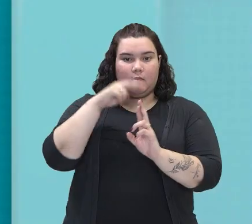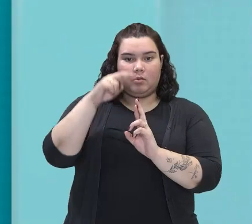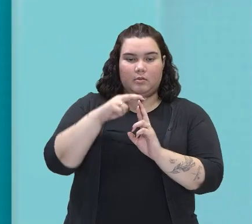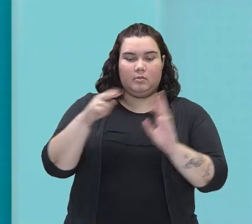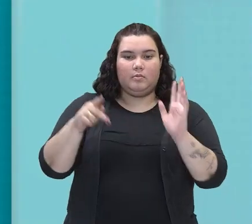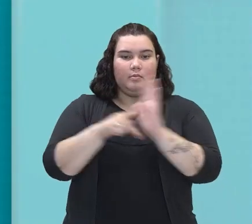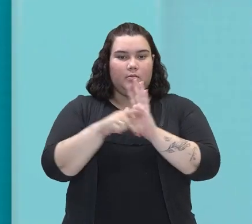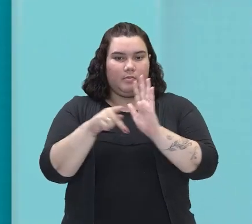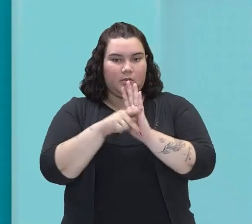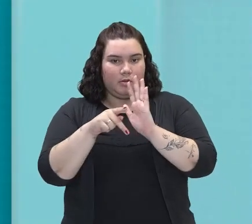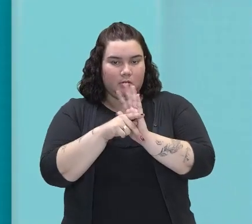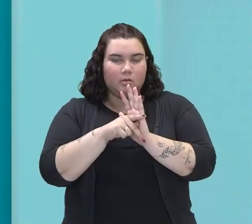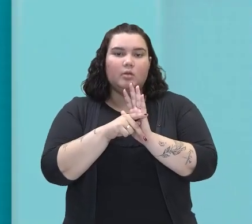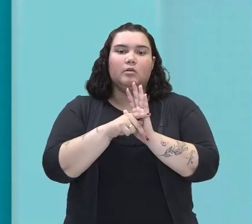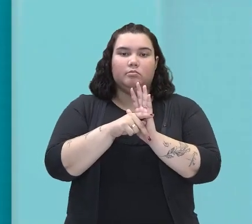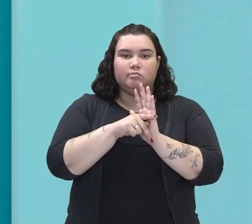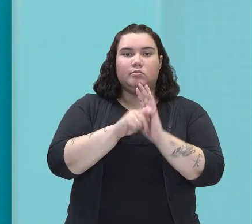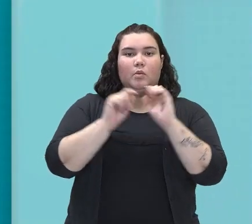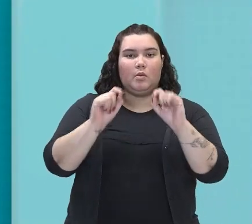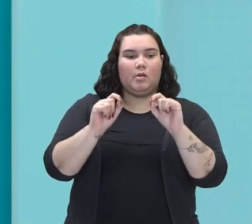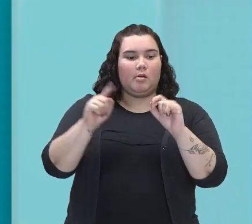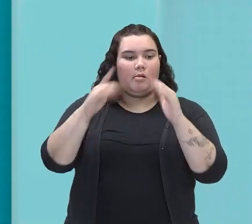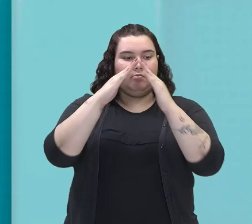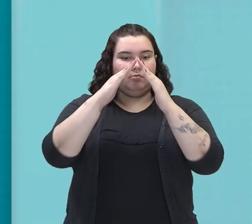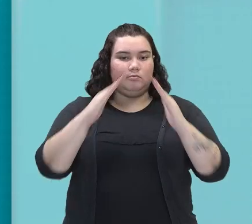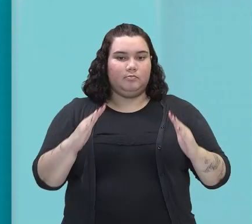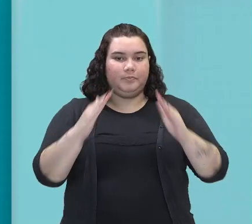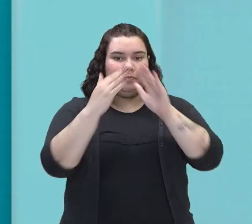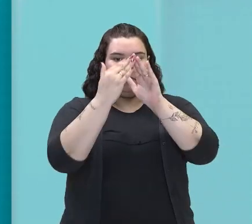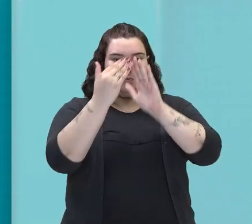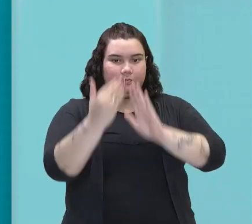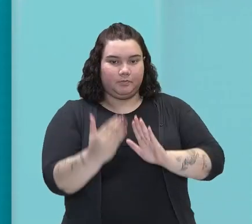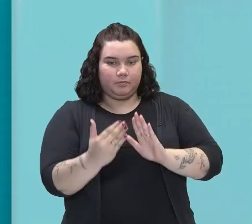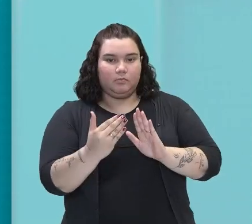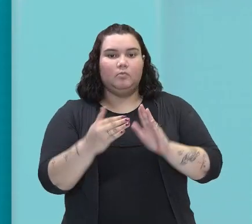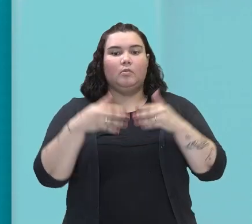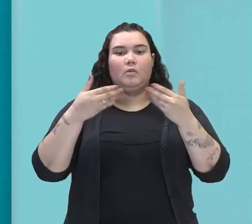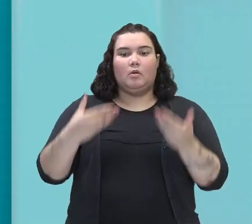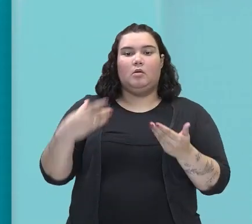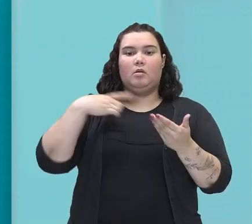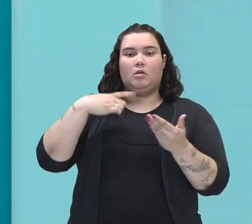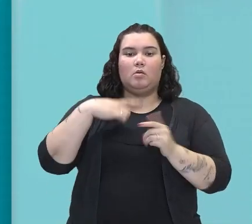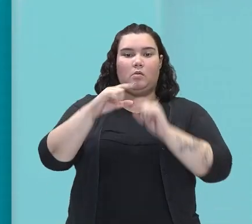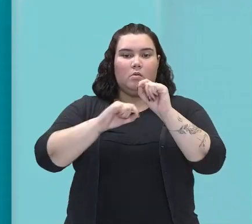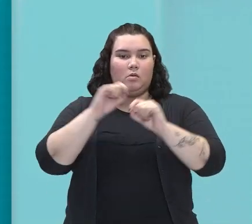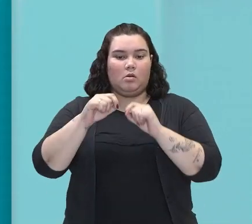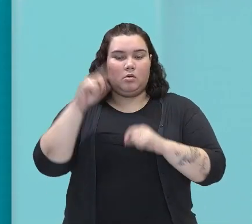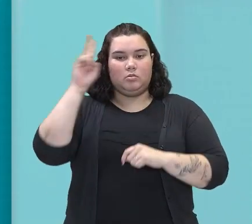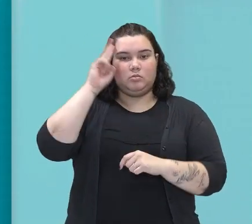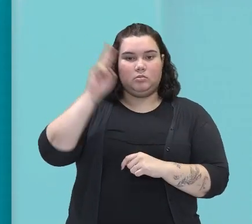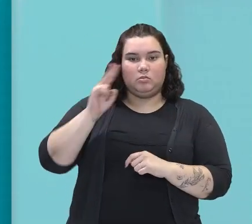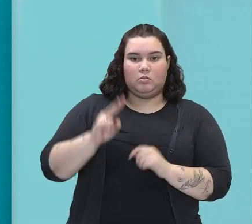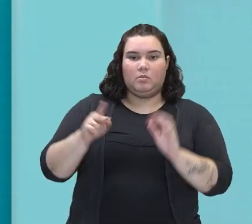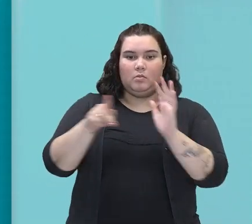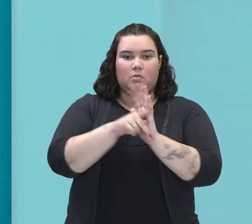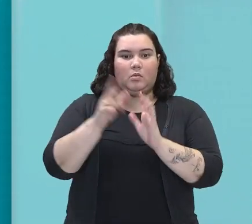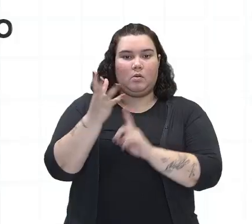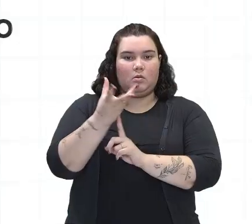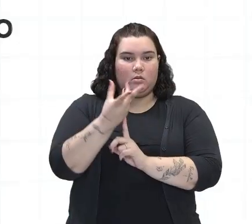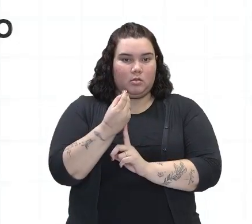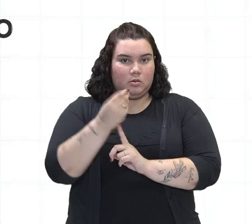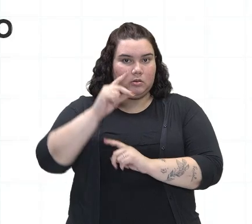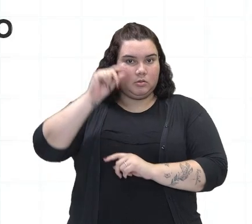arquitetura são as pirâmides, e as pirâmides fazem parte, né, dessa história da arte